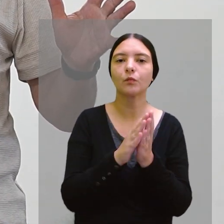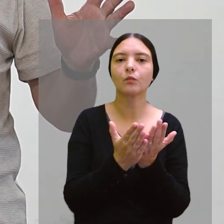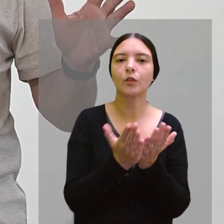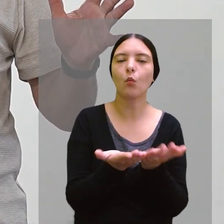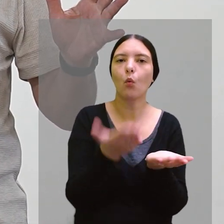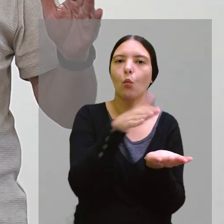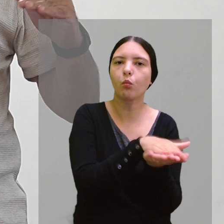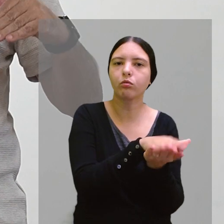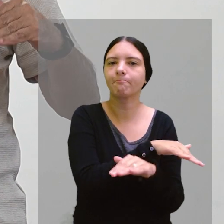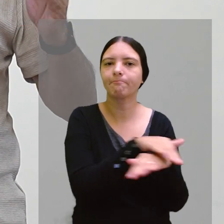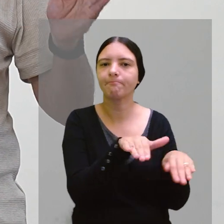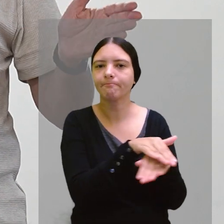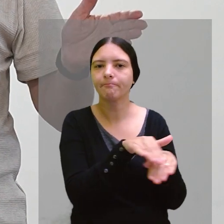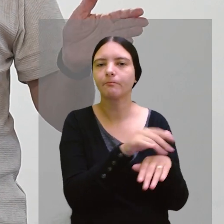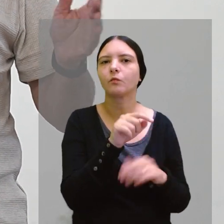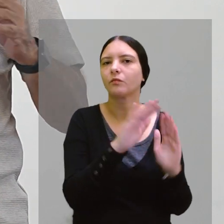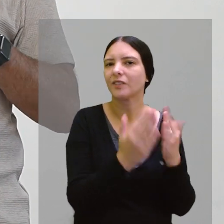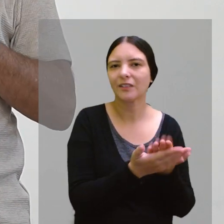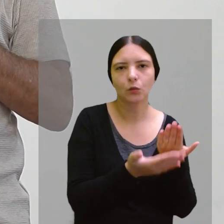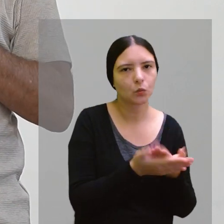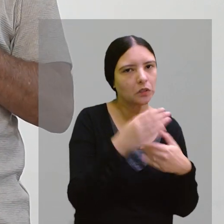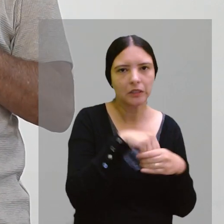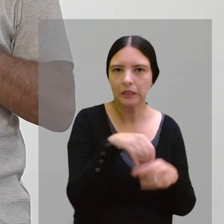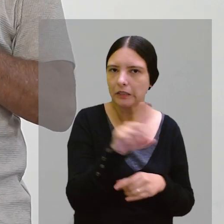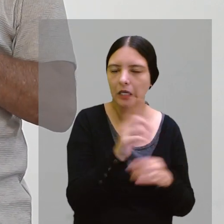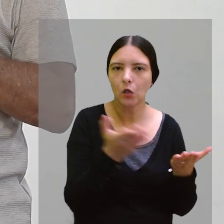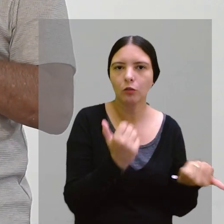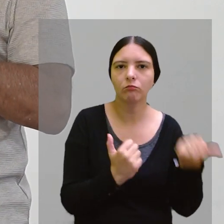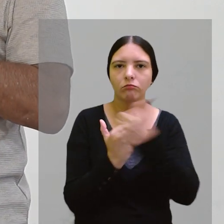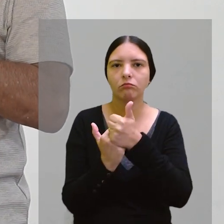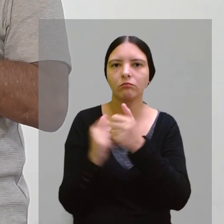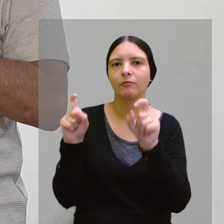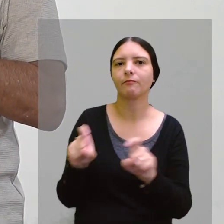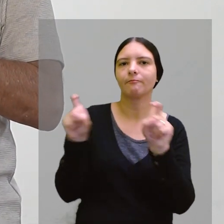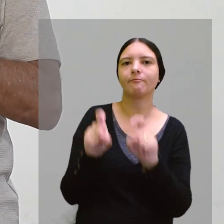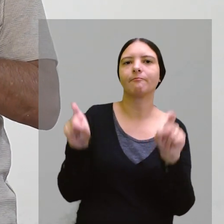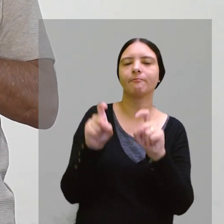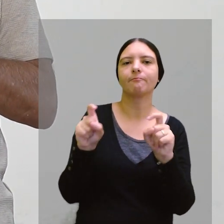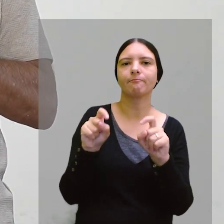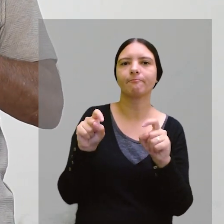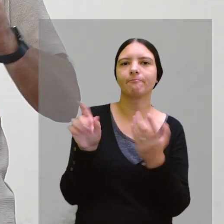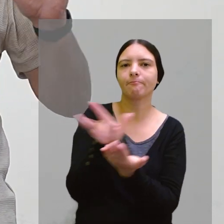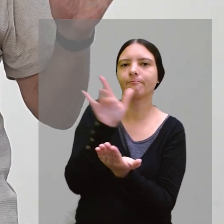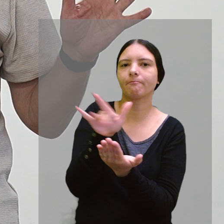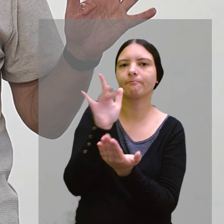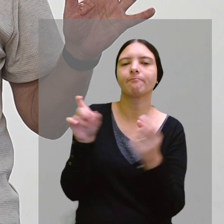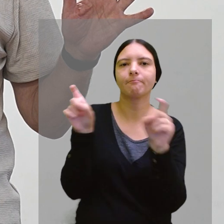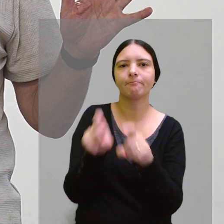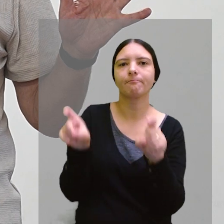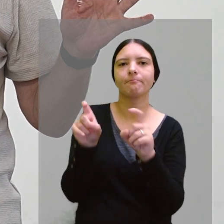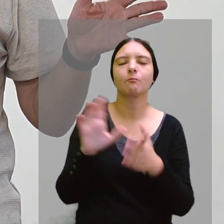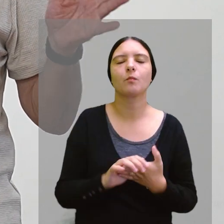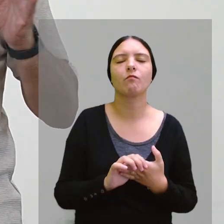livros nas escolas. Era tudo computador, tudo na tela do computador. E